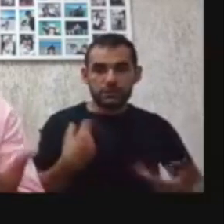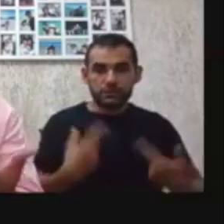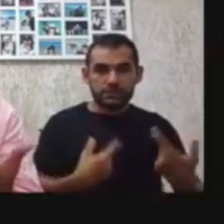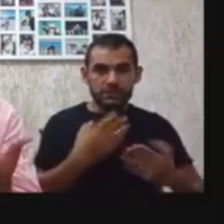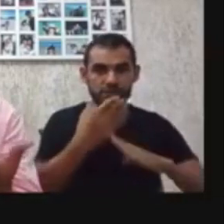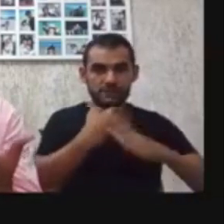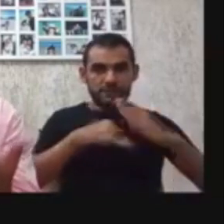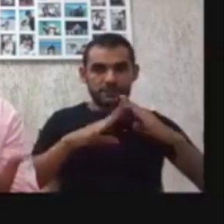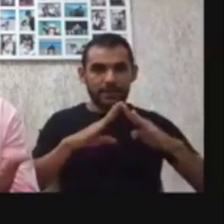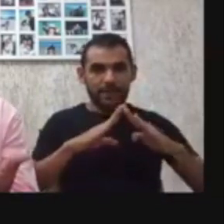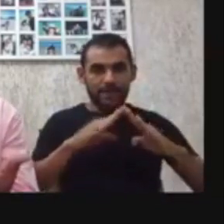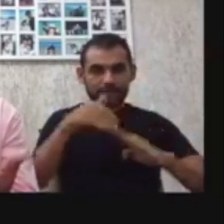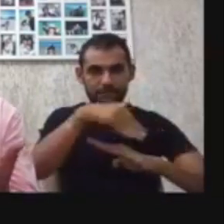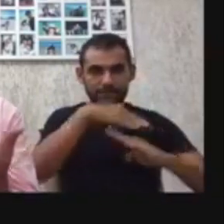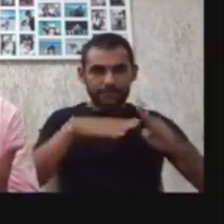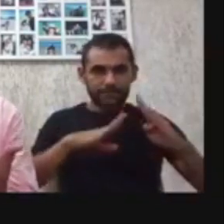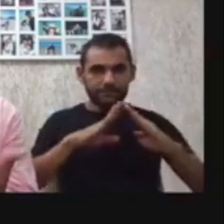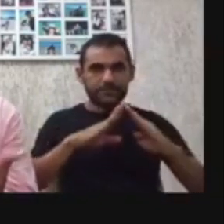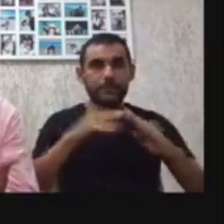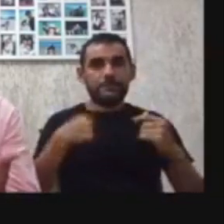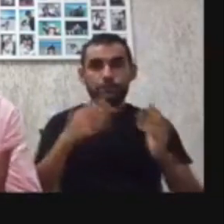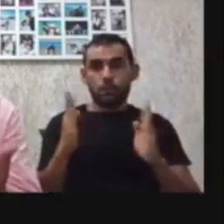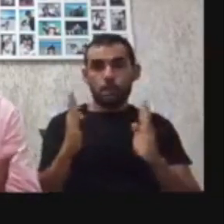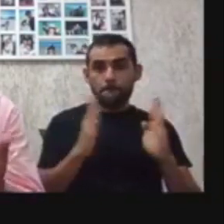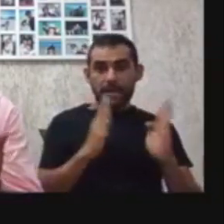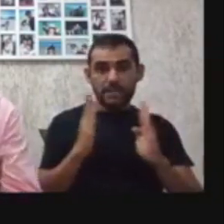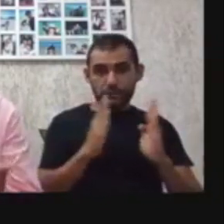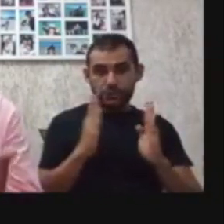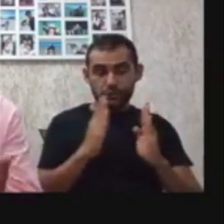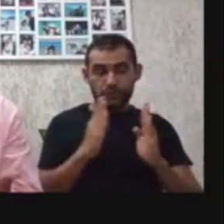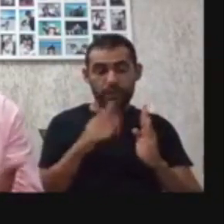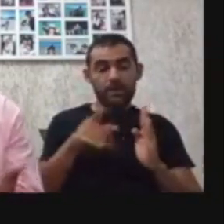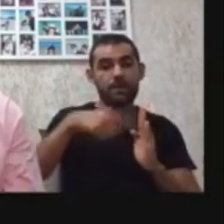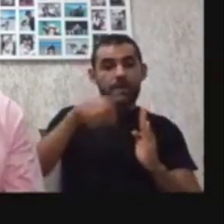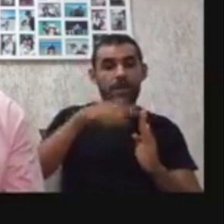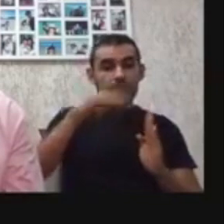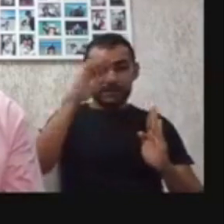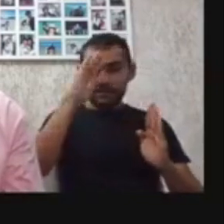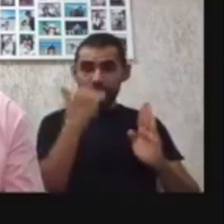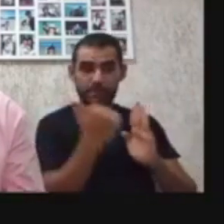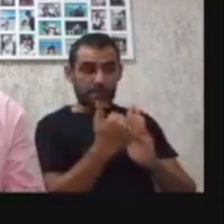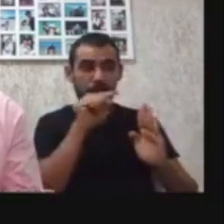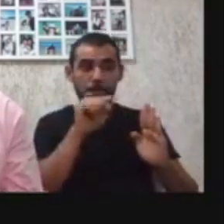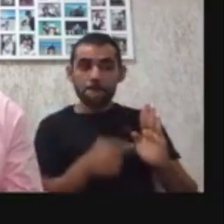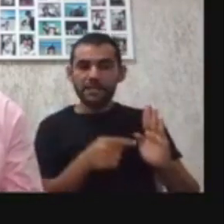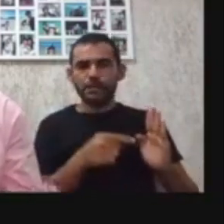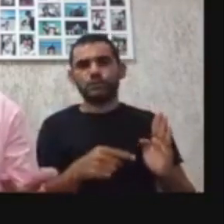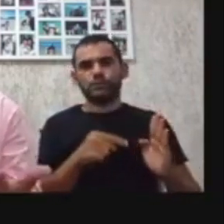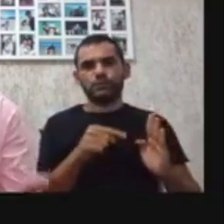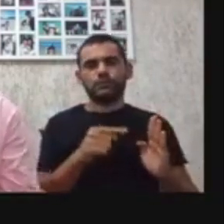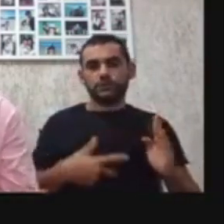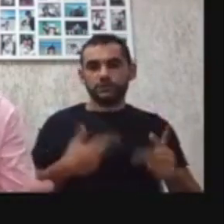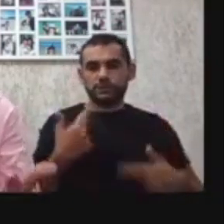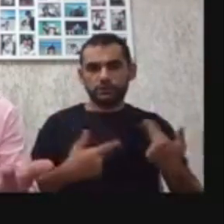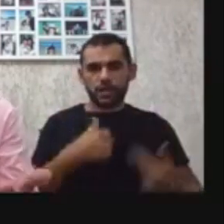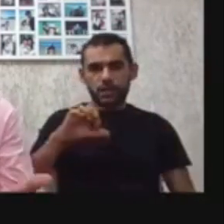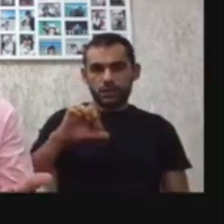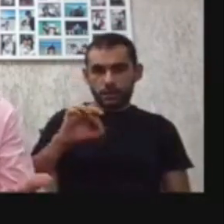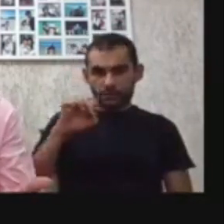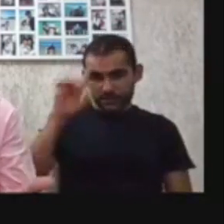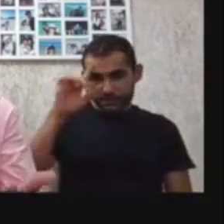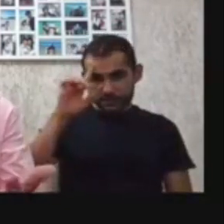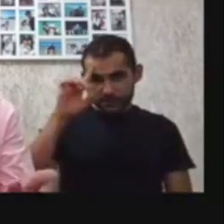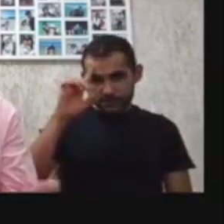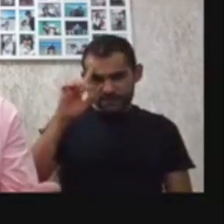eu preciso de prazo, né, para que eles cumpram essas 1.000 cirurgias. É 90 dias? É 30 dias? É